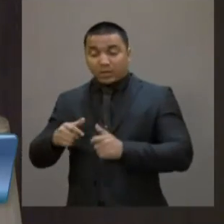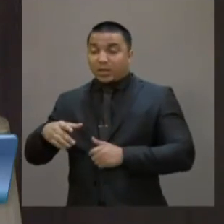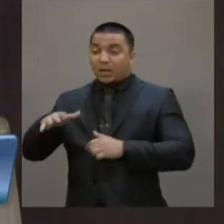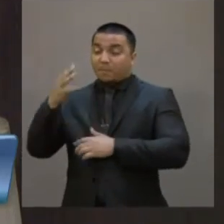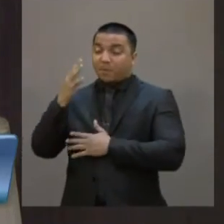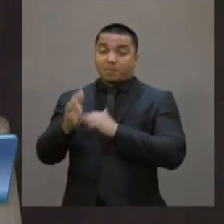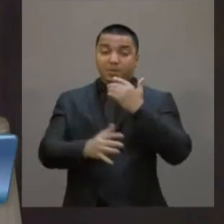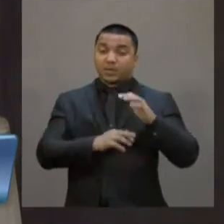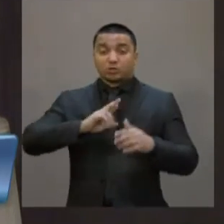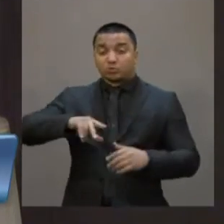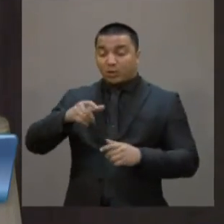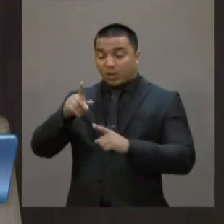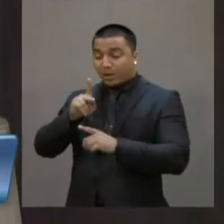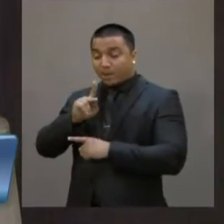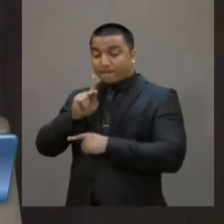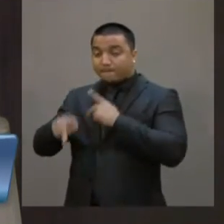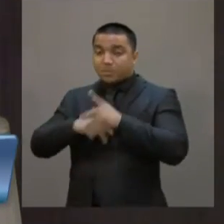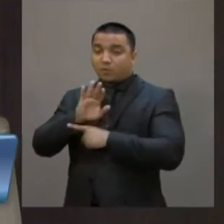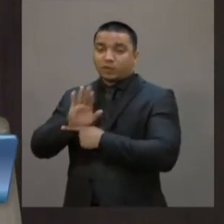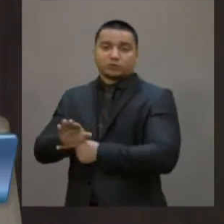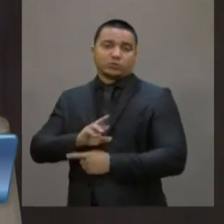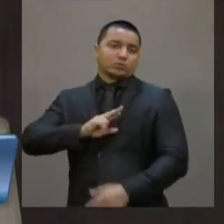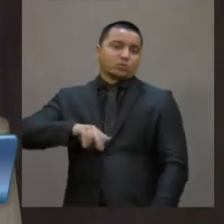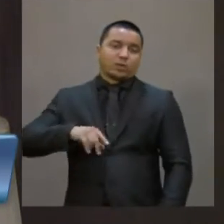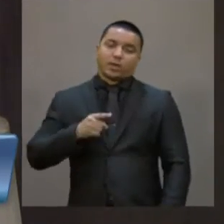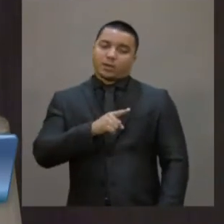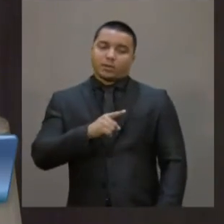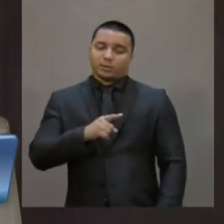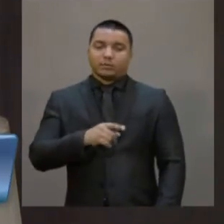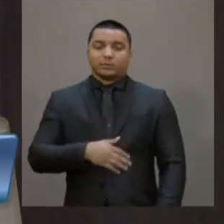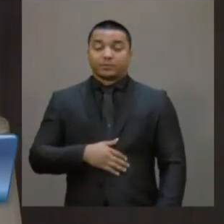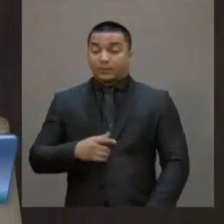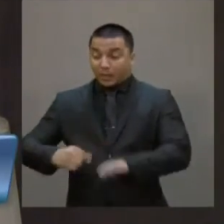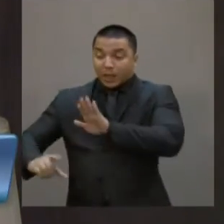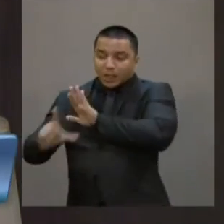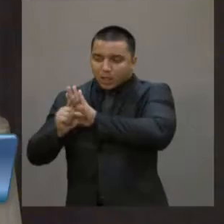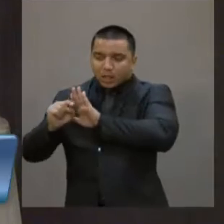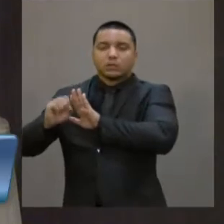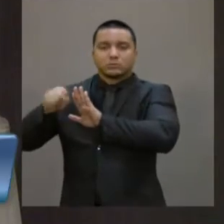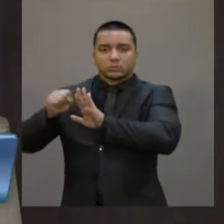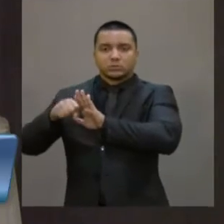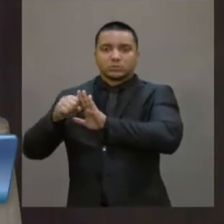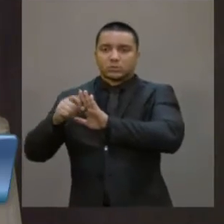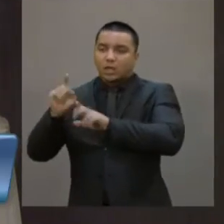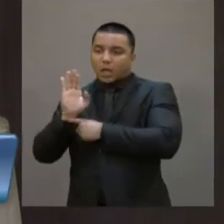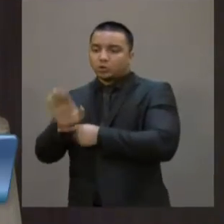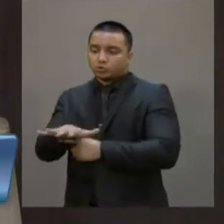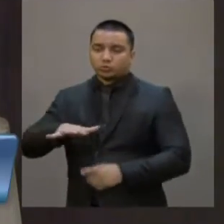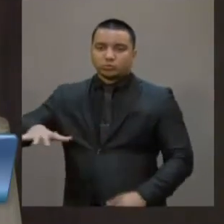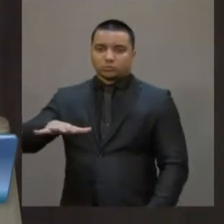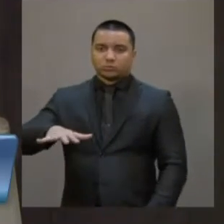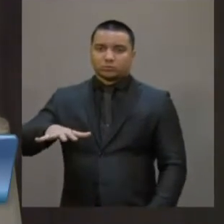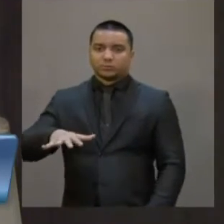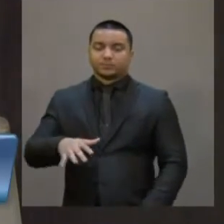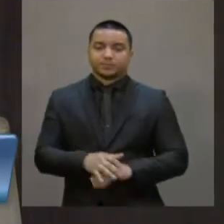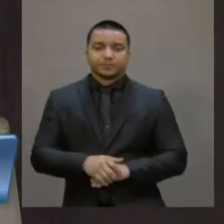estão fazendo contra o nosso projeto de lei que proíbe os neonicotinoides. O deputado Acris esteve hoje de manhã